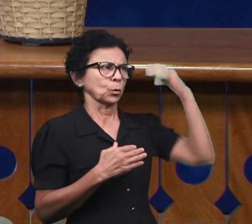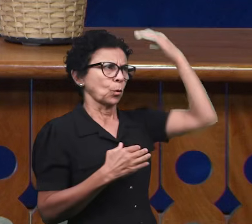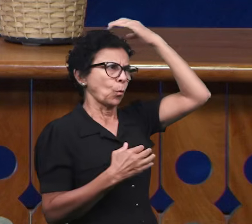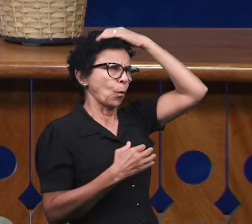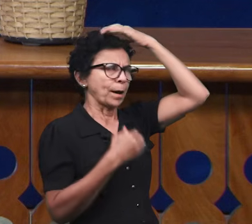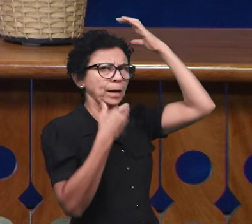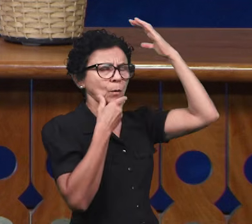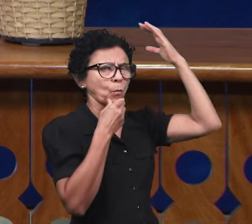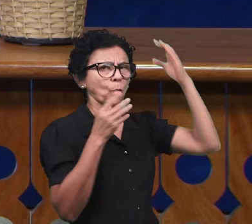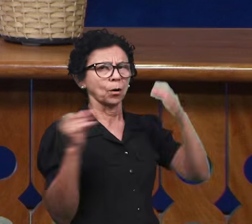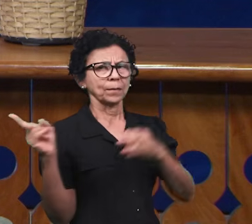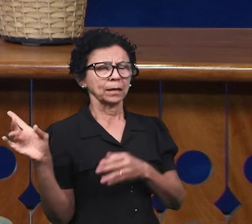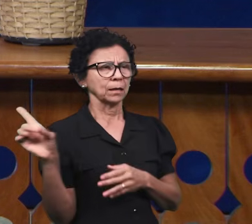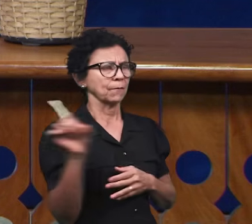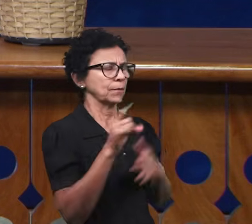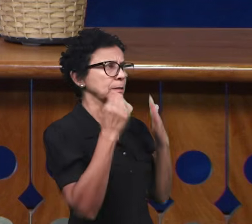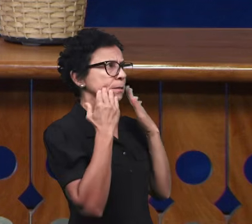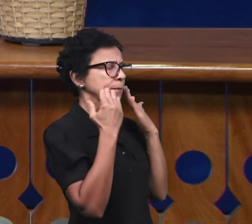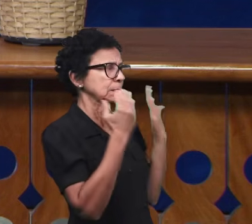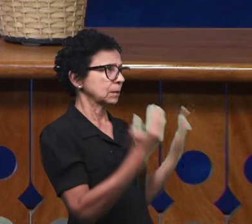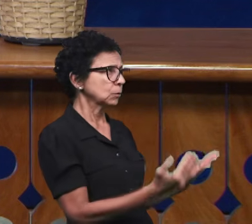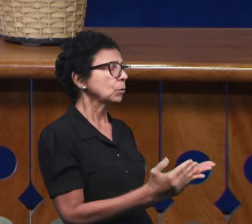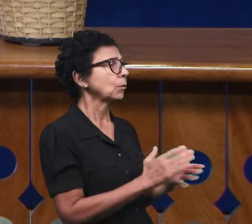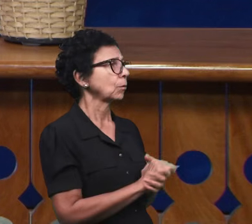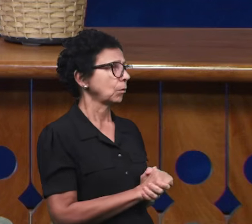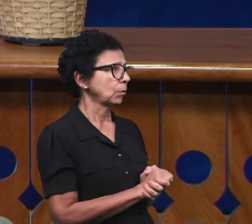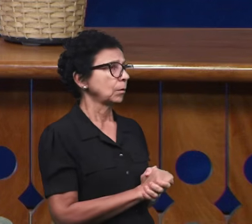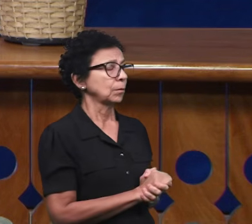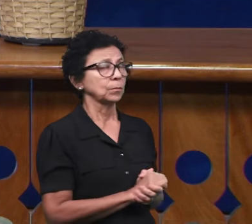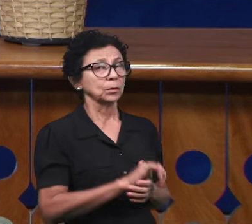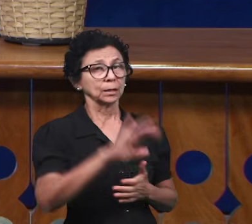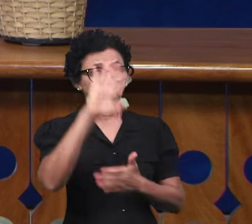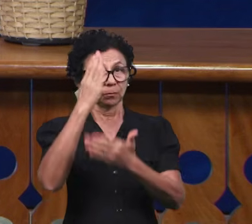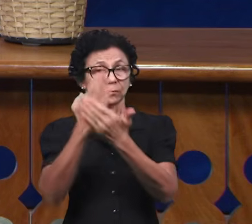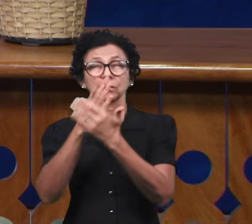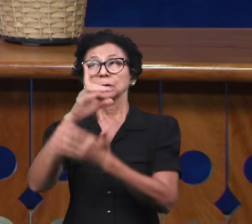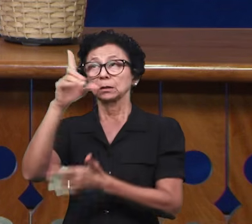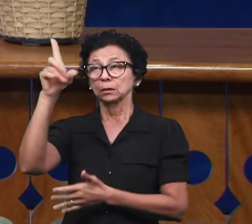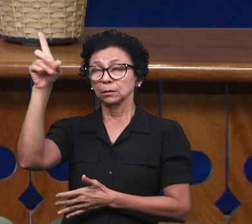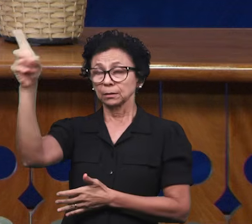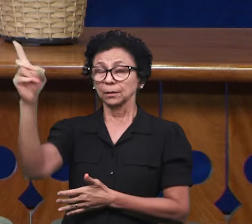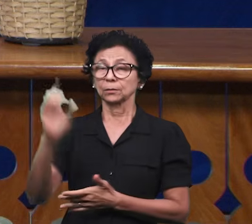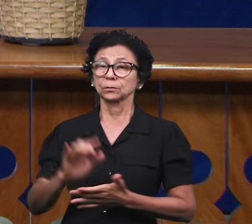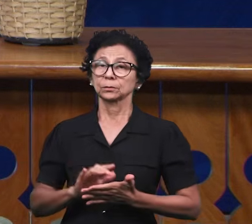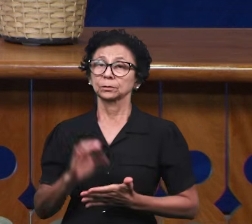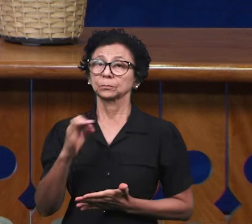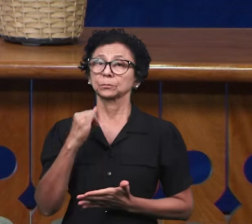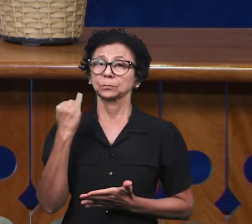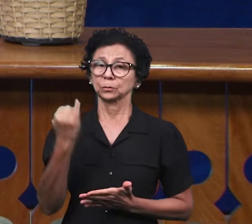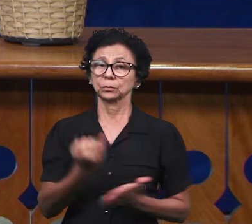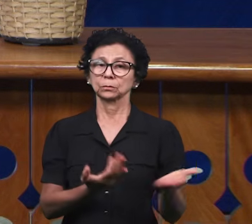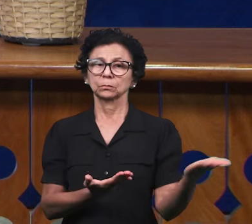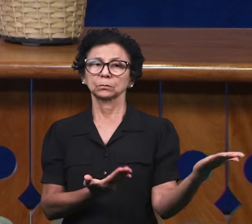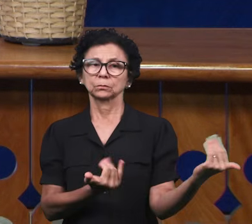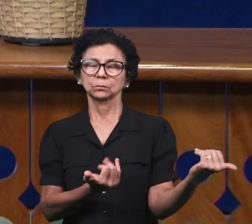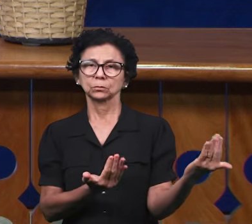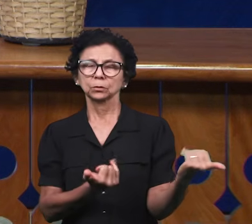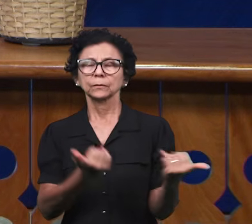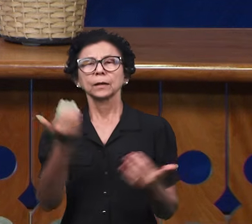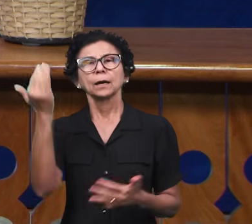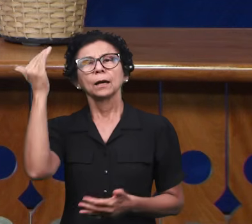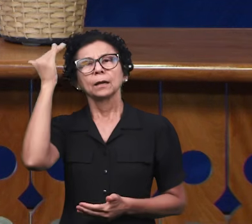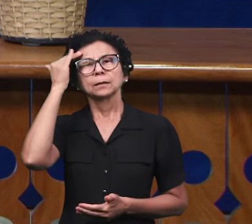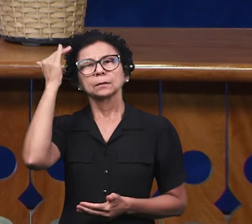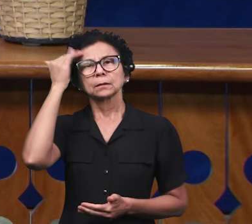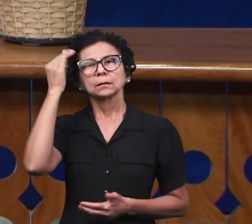testemunho, que tinha algo que o Senhor tinha confiado a ela. É muito importante o jovem entender e compreender aquilo que o Senhor tem